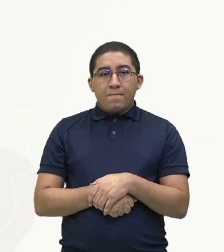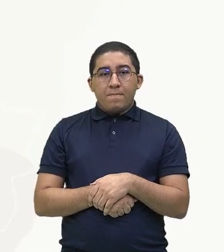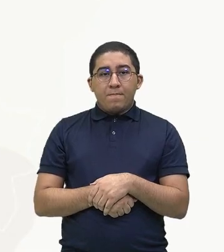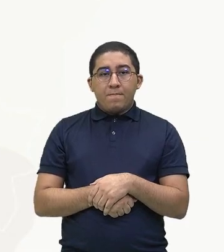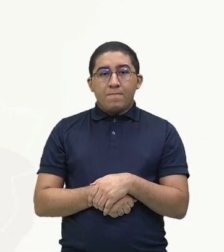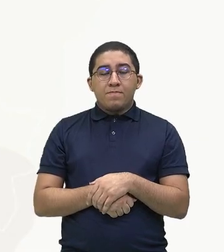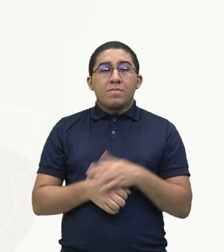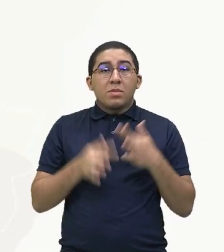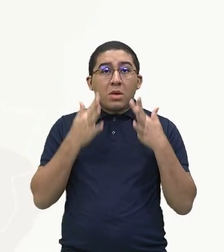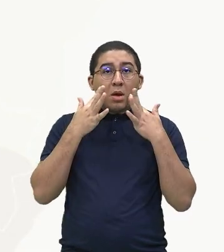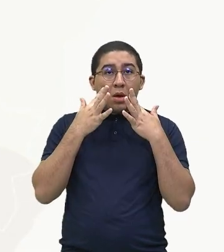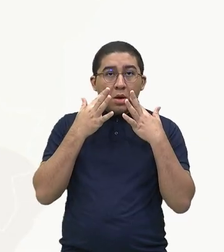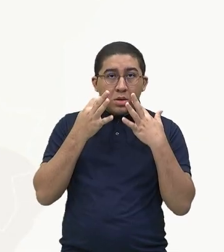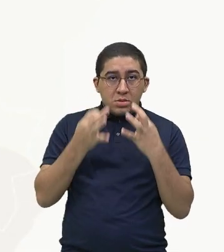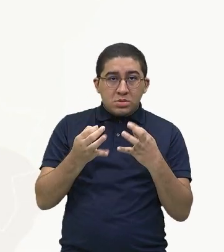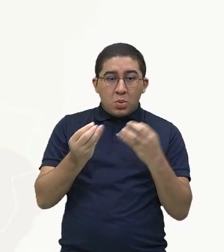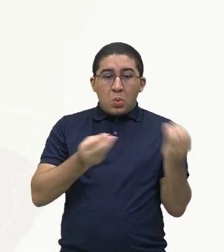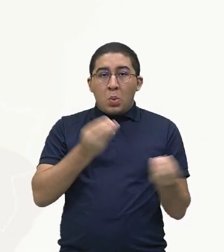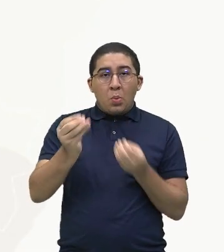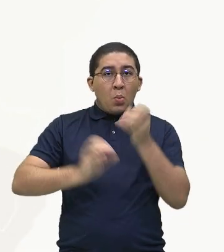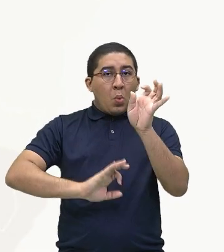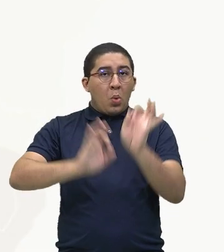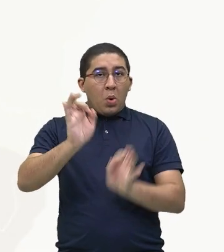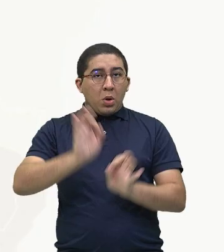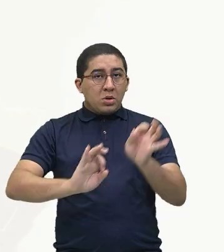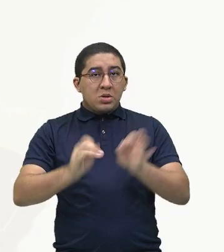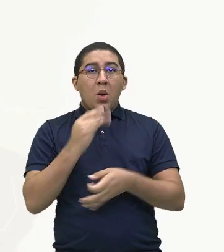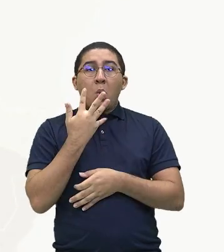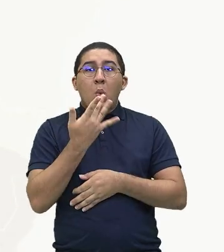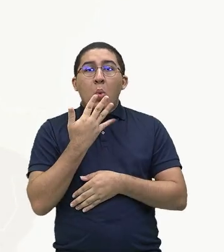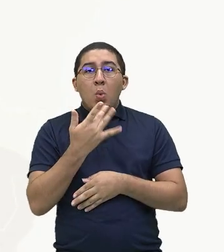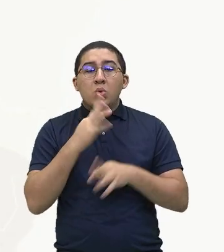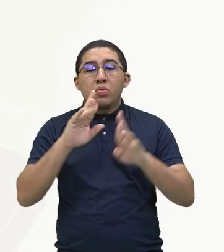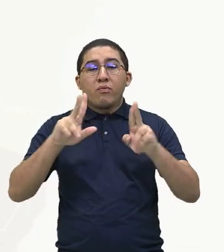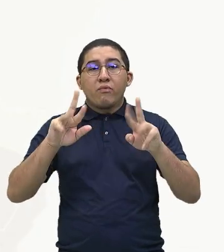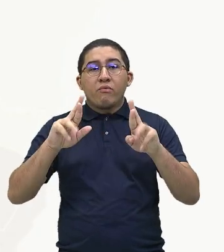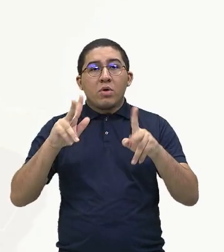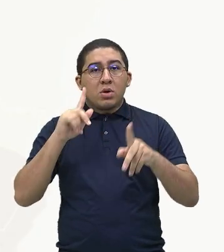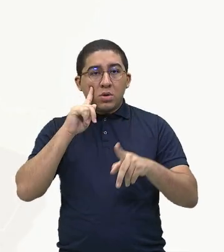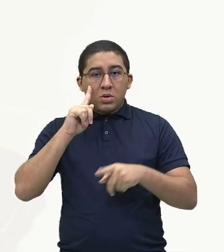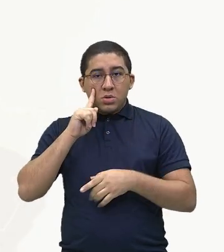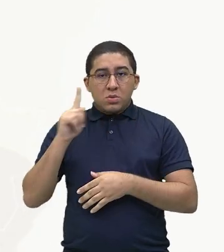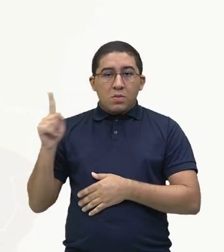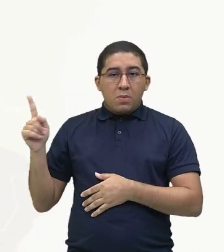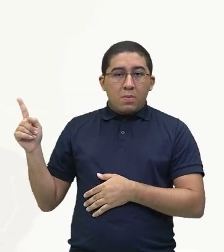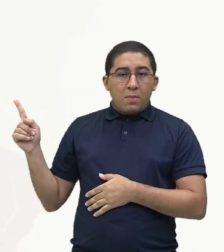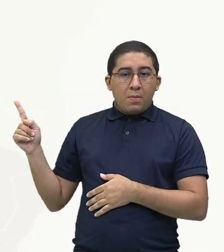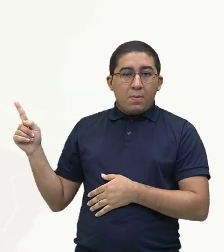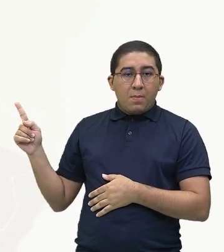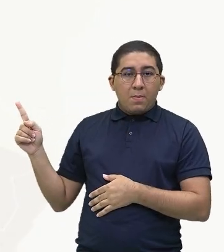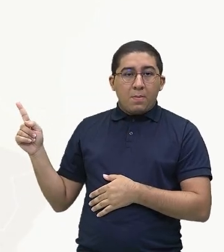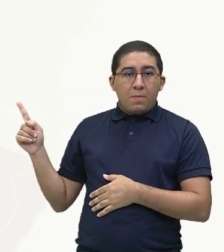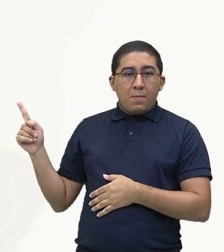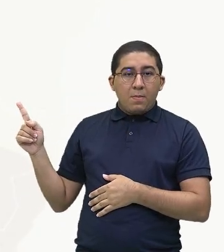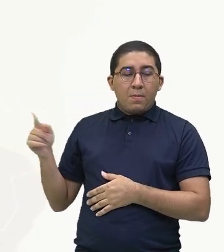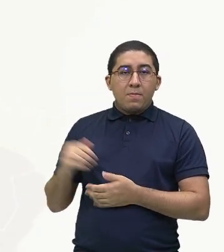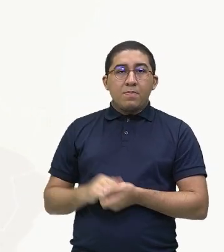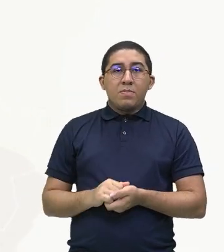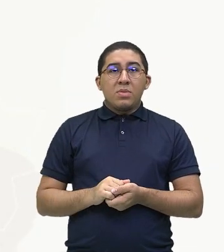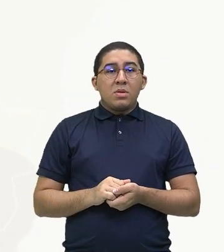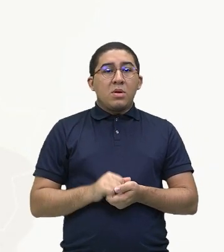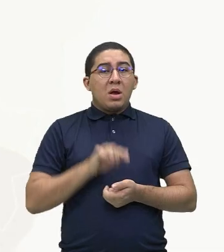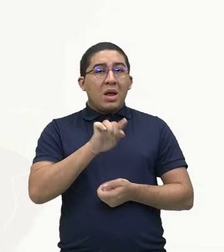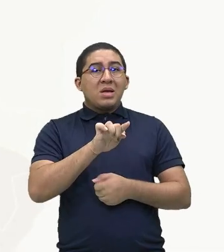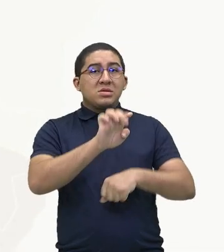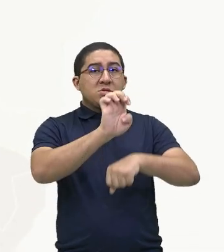desse estado. Olha, ele está inserido apenas em uma única região geoeconômica? Não, ele está inserido